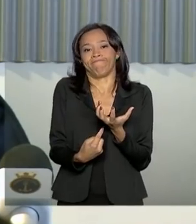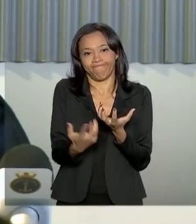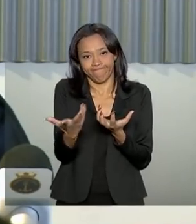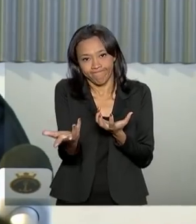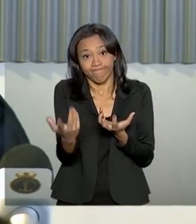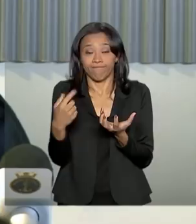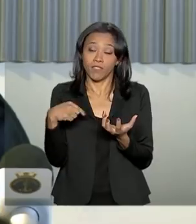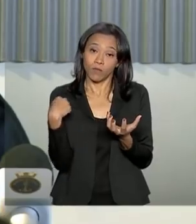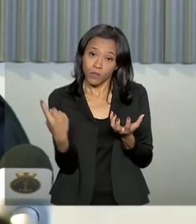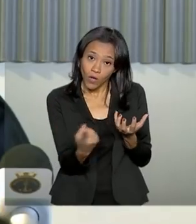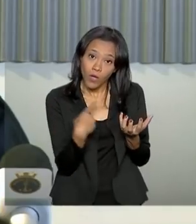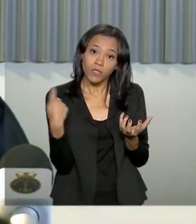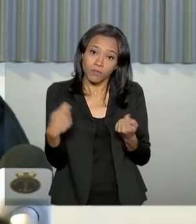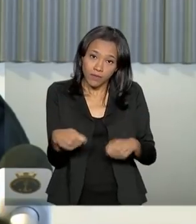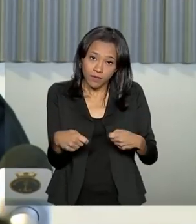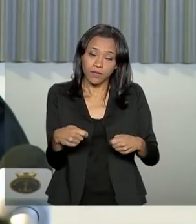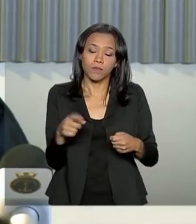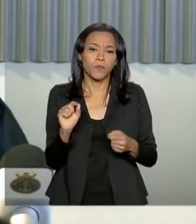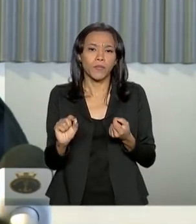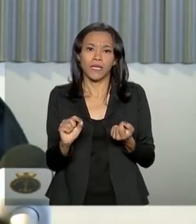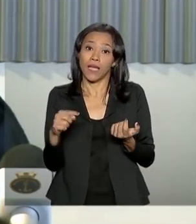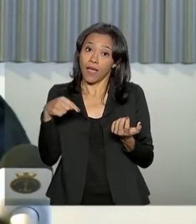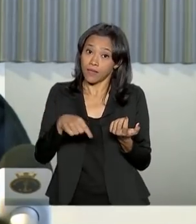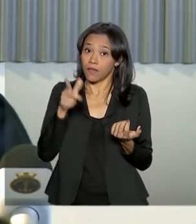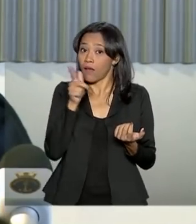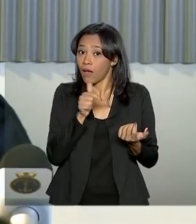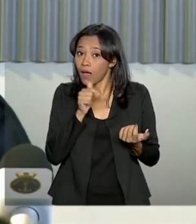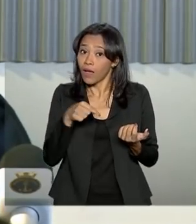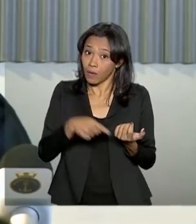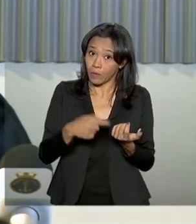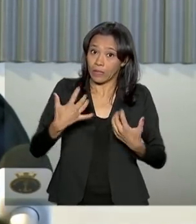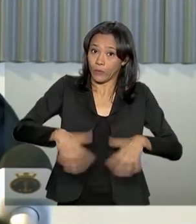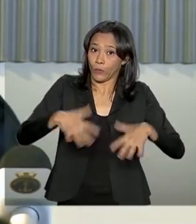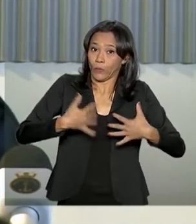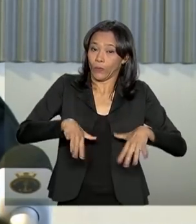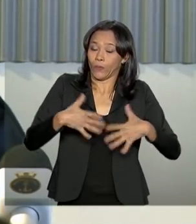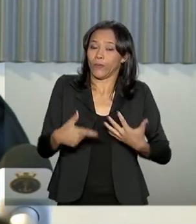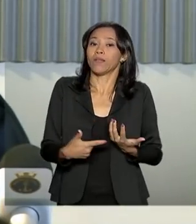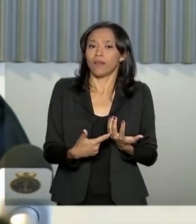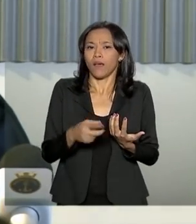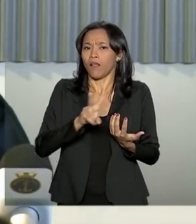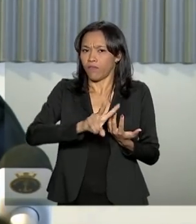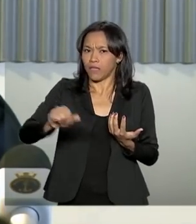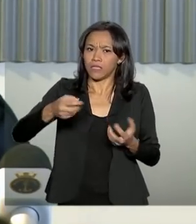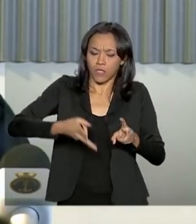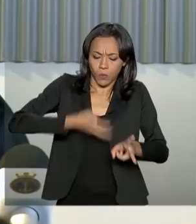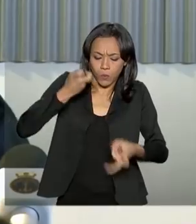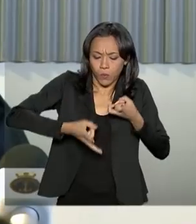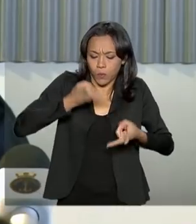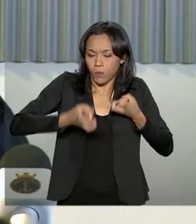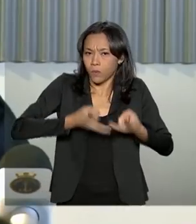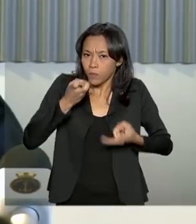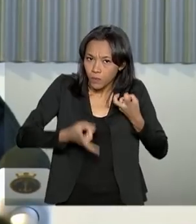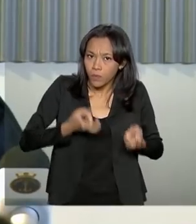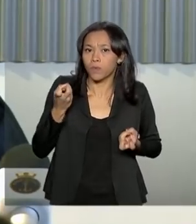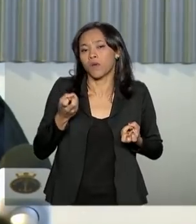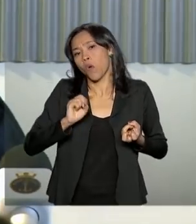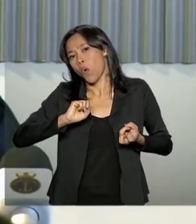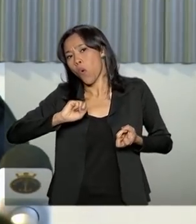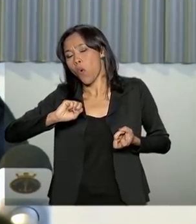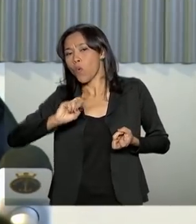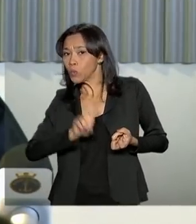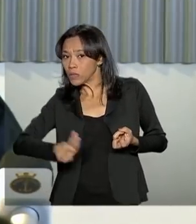que influenciar se, por exemplo, esta água ou esta riqueza, ela será explorada ou não. Hoje,